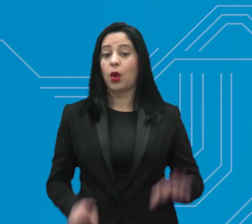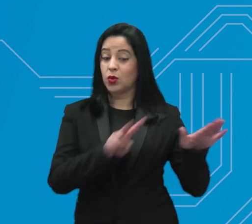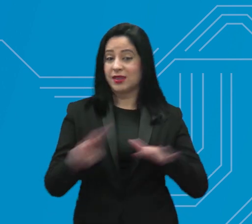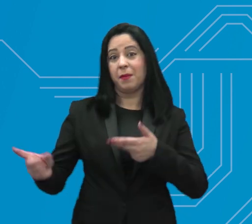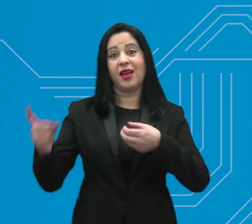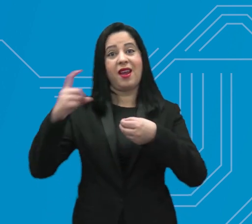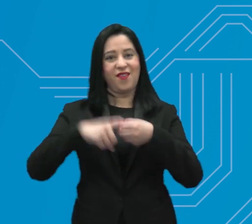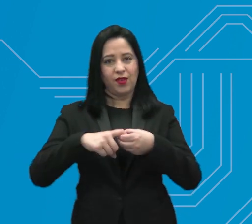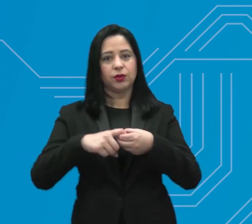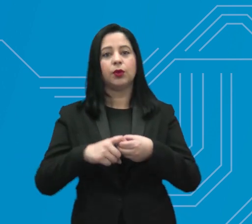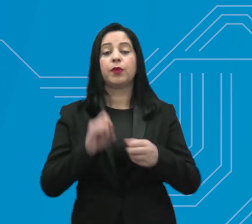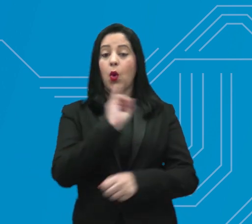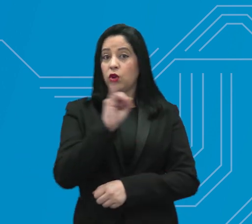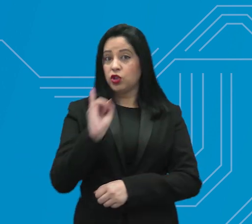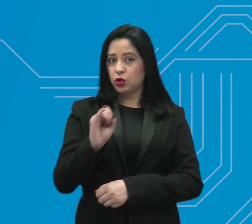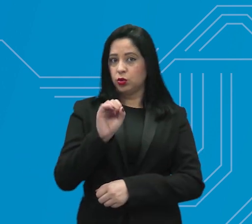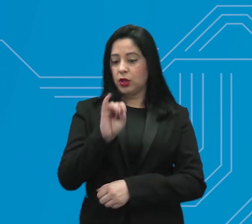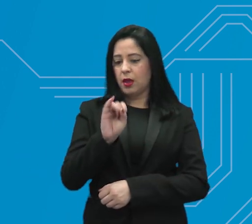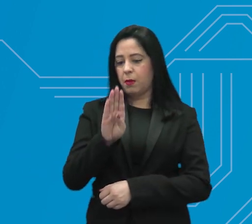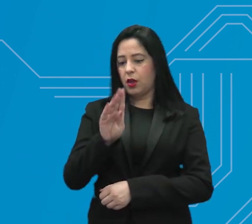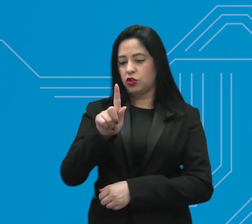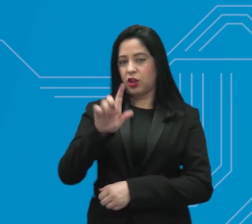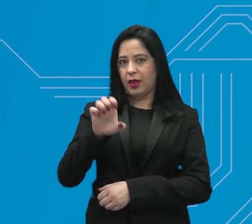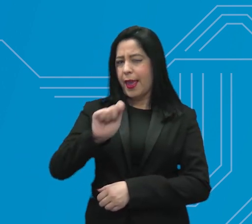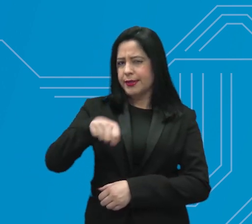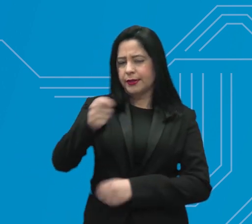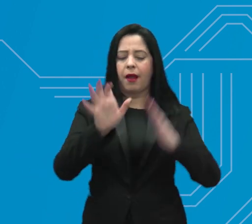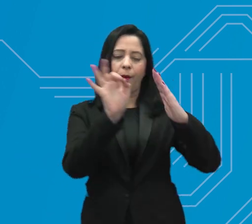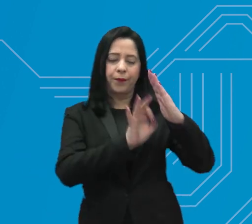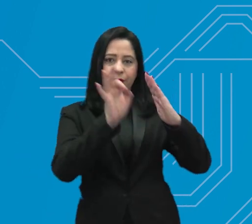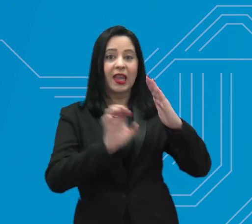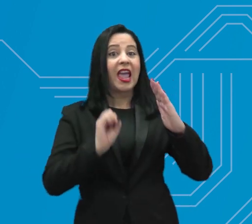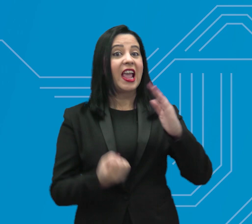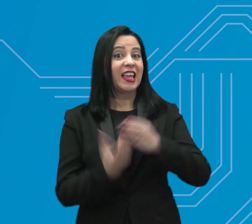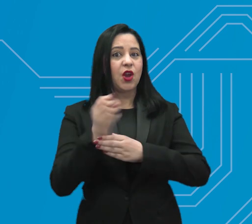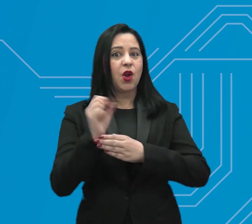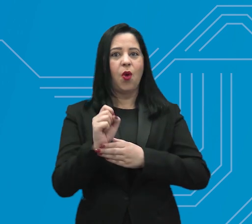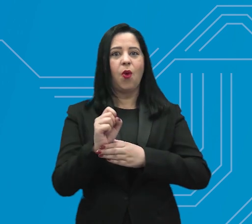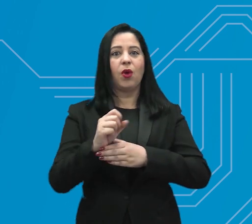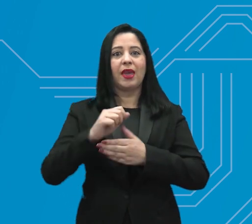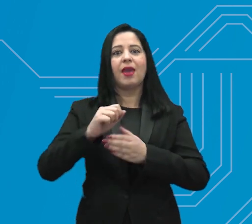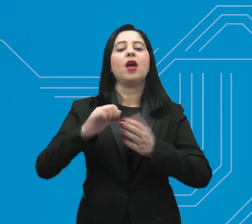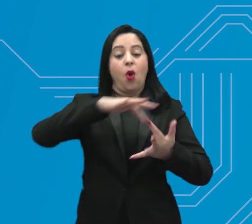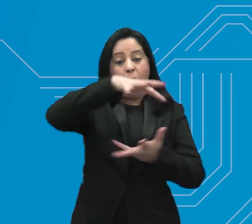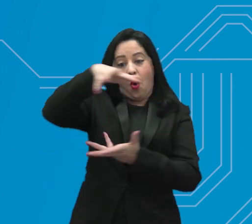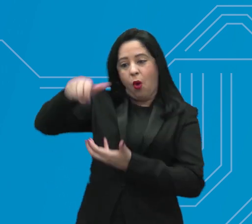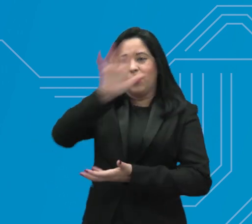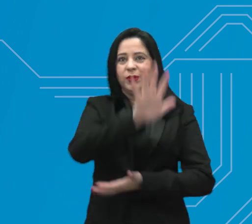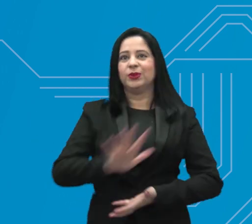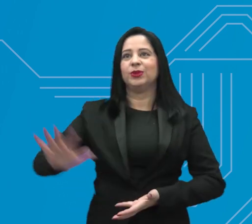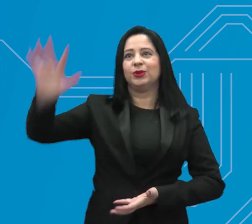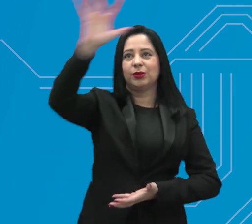Voltamos com Semana Legislativa e o Instituto Brasileiro de Geografia e Estatísticas, o IBGE, lançou o Mapa Mundi